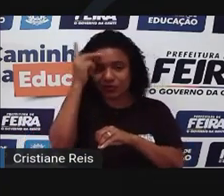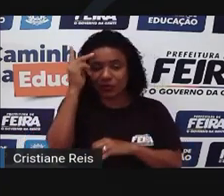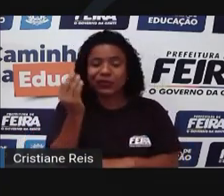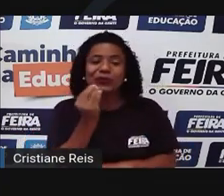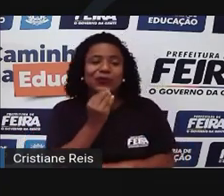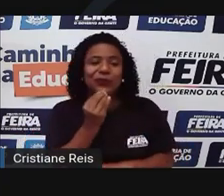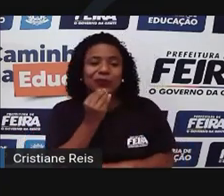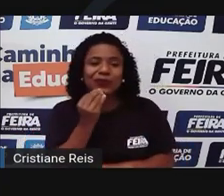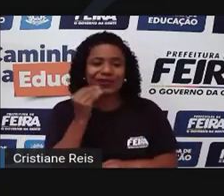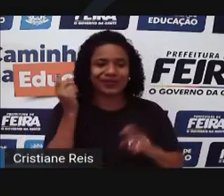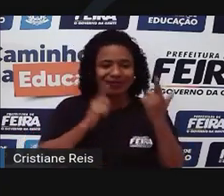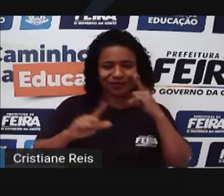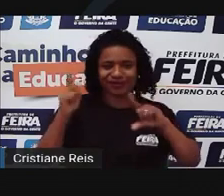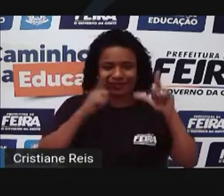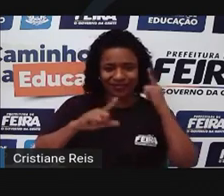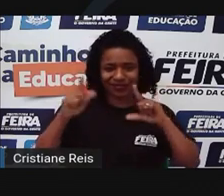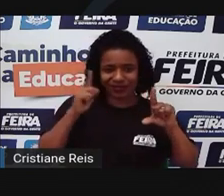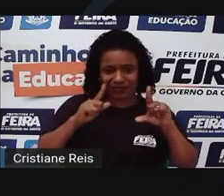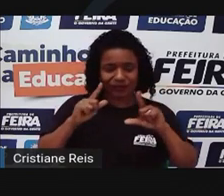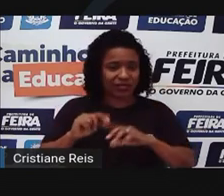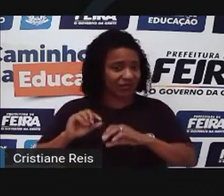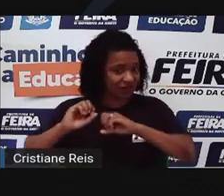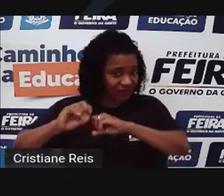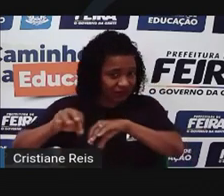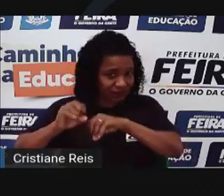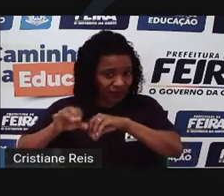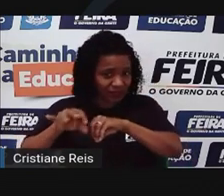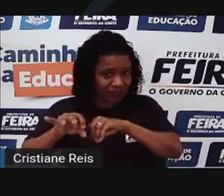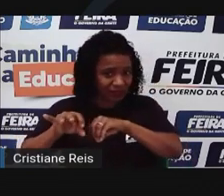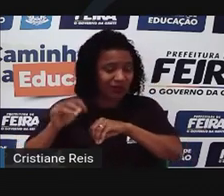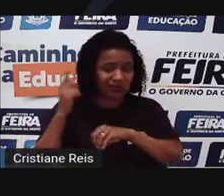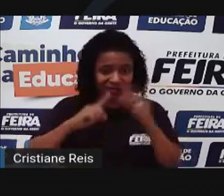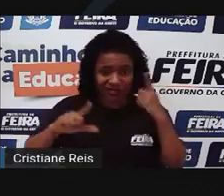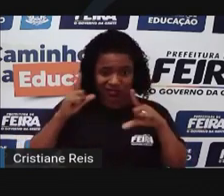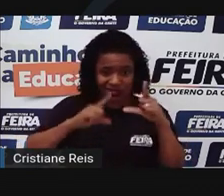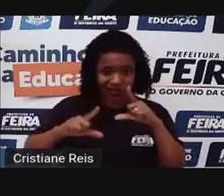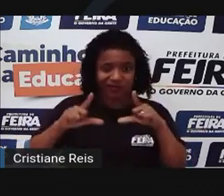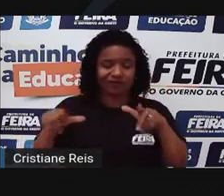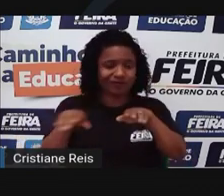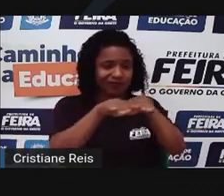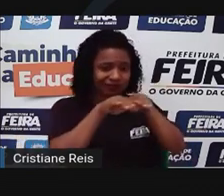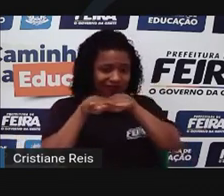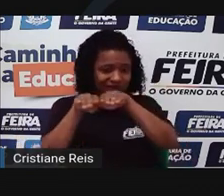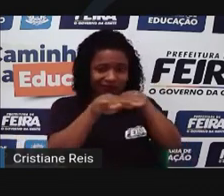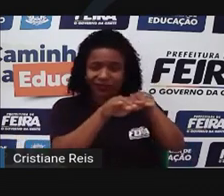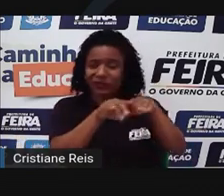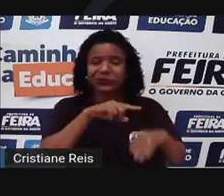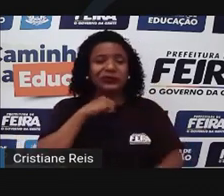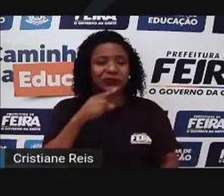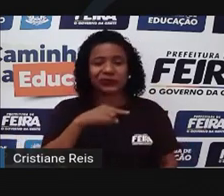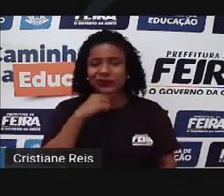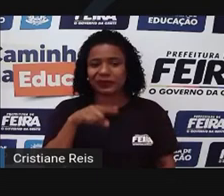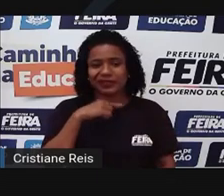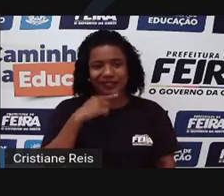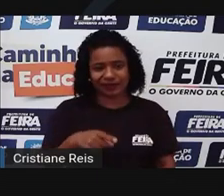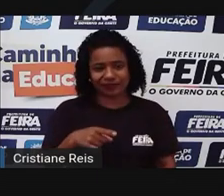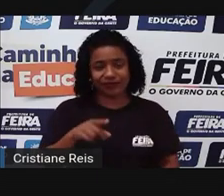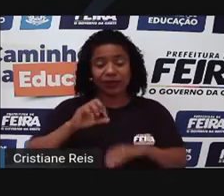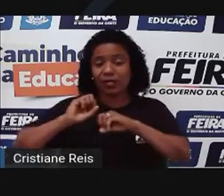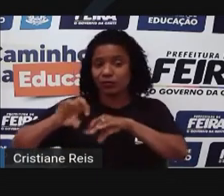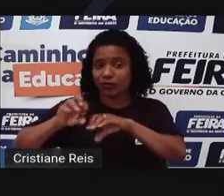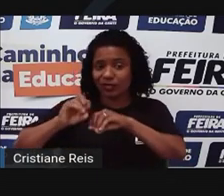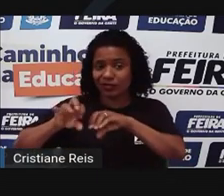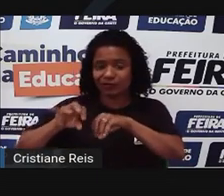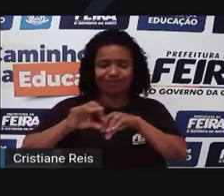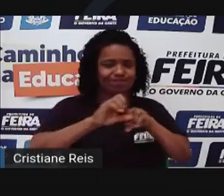E, na verdade, ela é um elemento que reproduz a desigualdade, né? Ao invés de eliminar a desigualdade, ela se tornou um elemento que